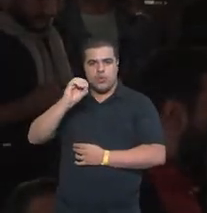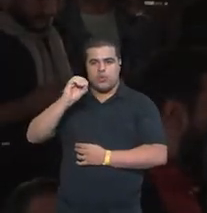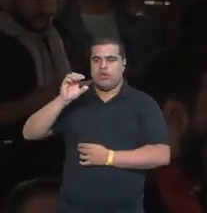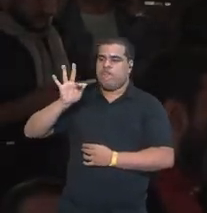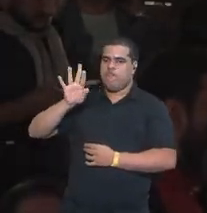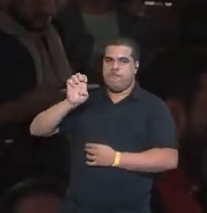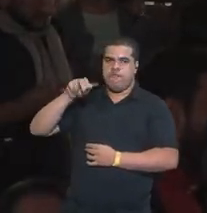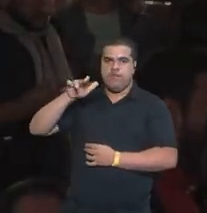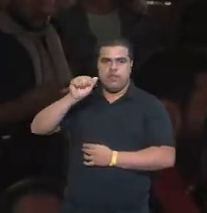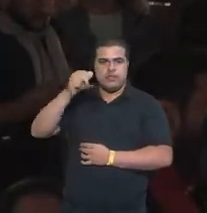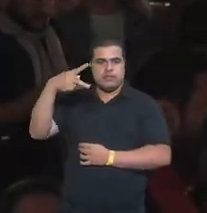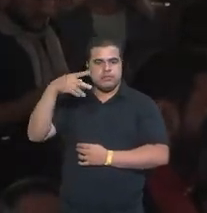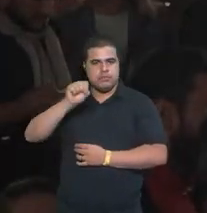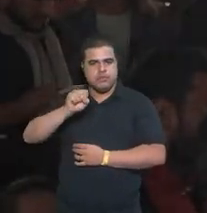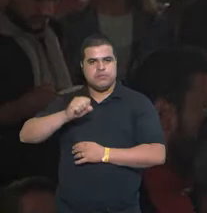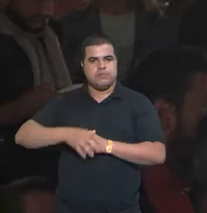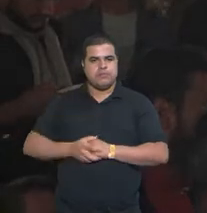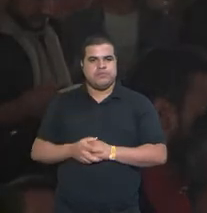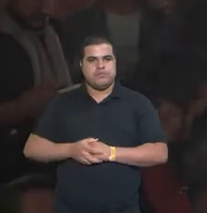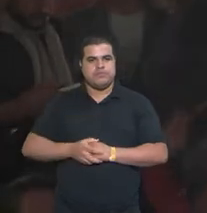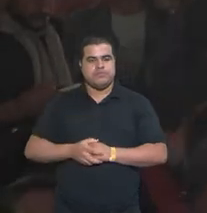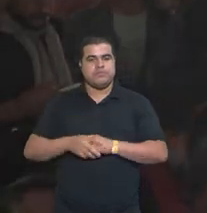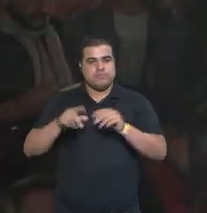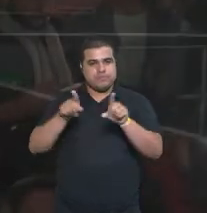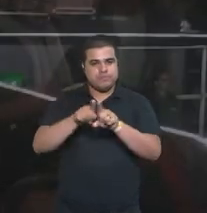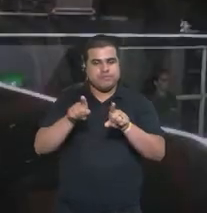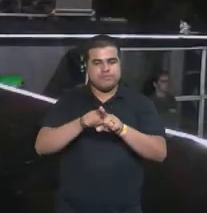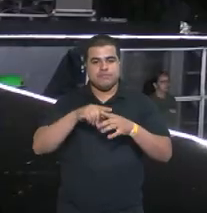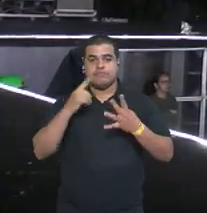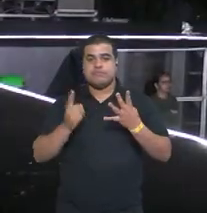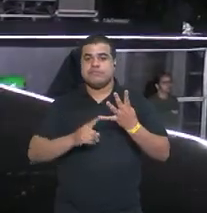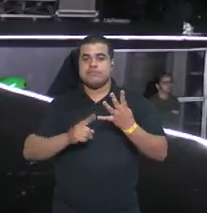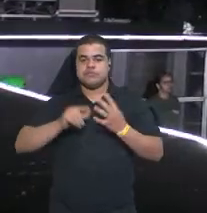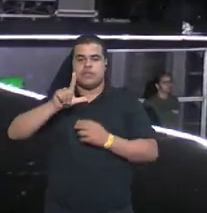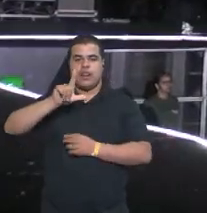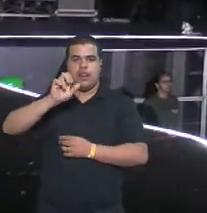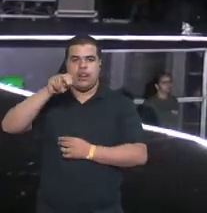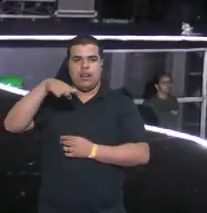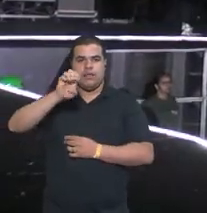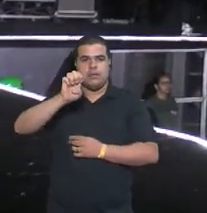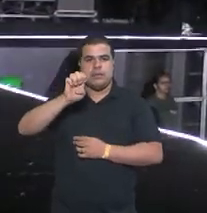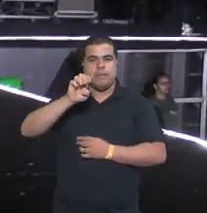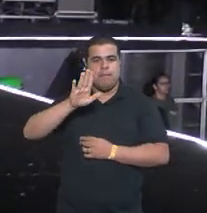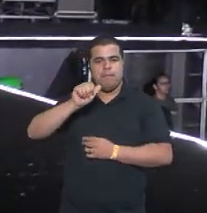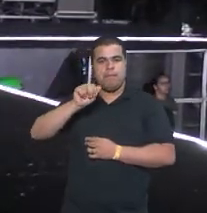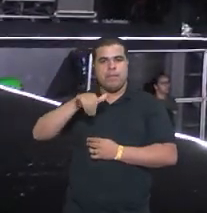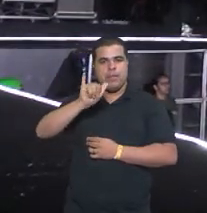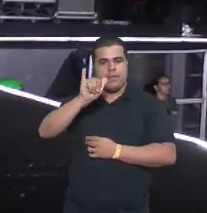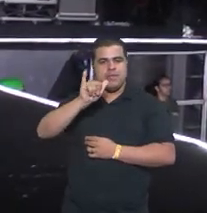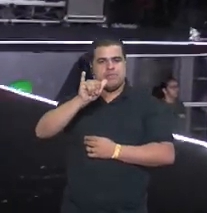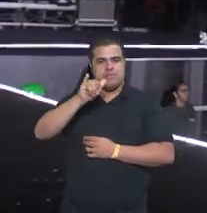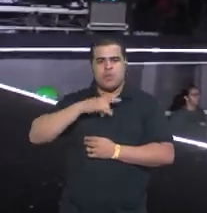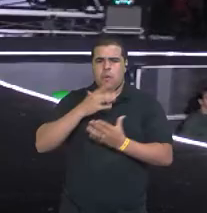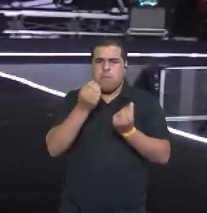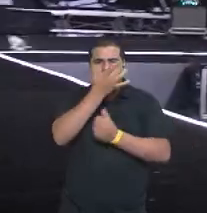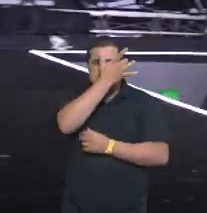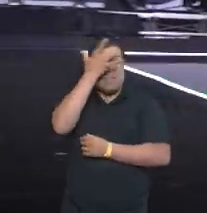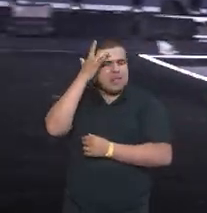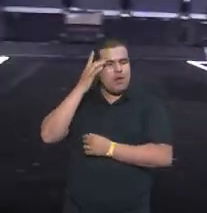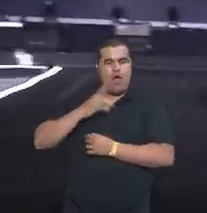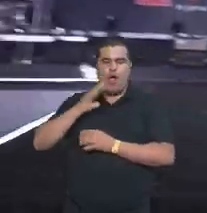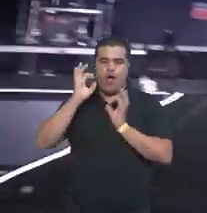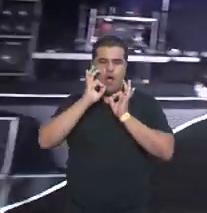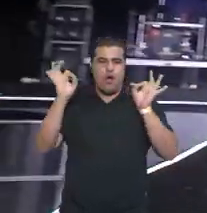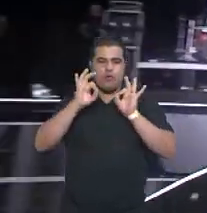alô para você agora Pastor ó lá em baby live Cupira também irmão Wellington tem muita gente